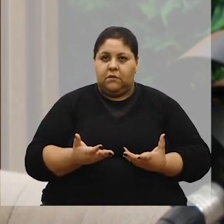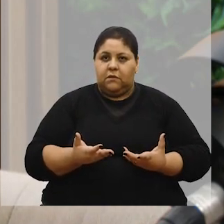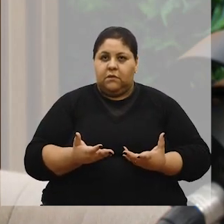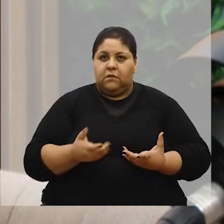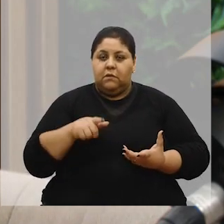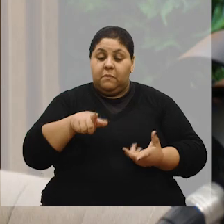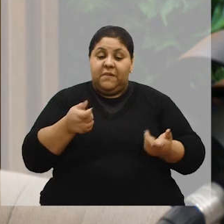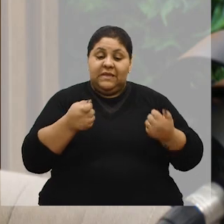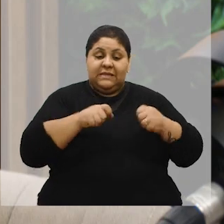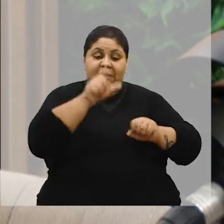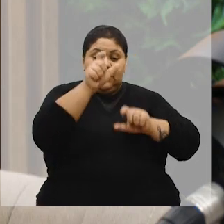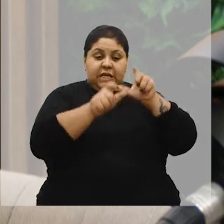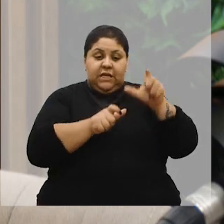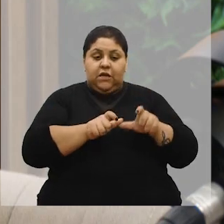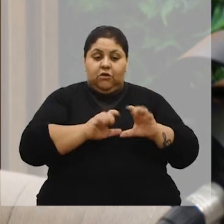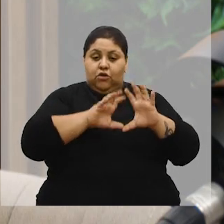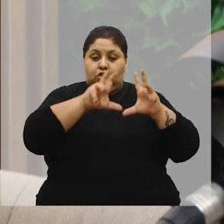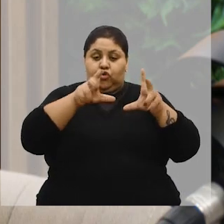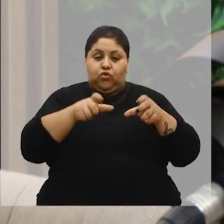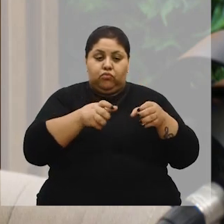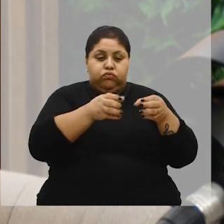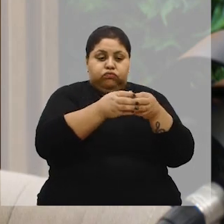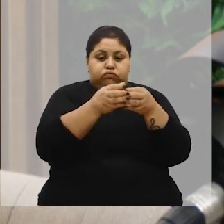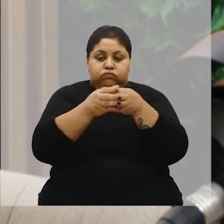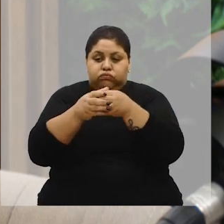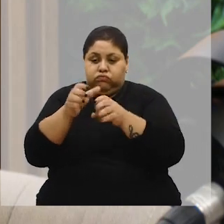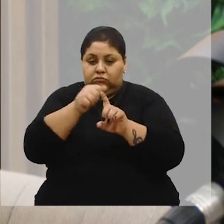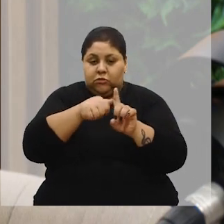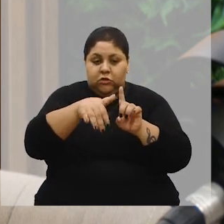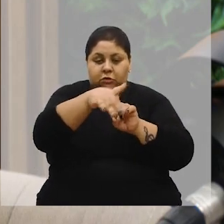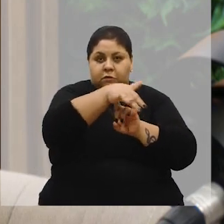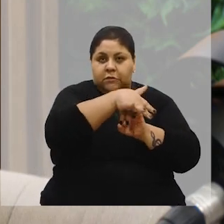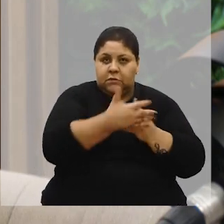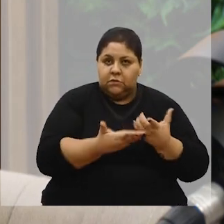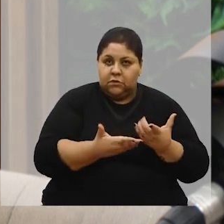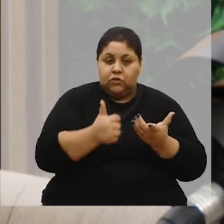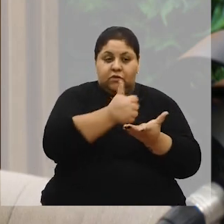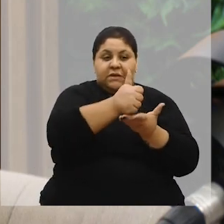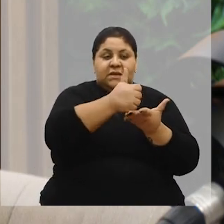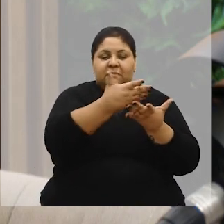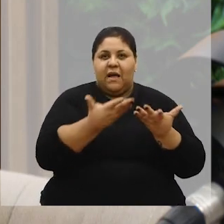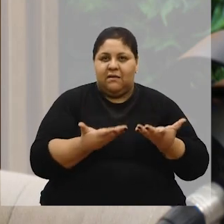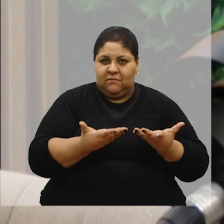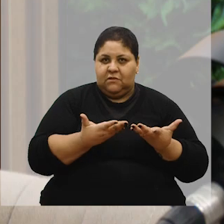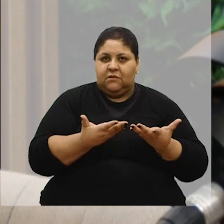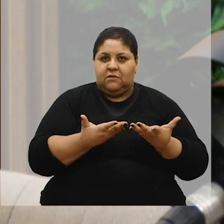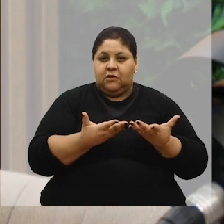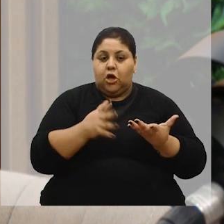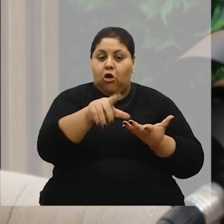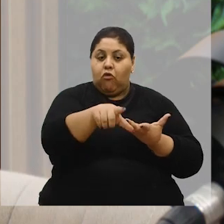ter pessoas de todas as bolhas da sociedade, todos os pilares da sociedade, que escolham pessoas